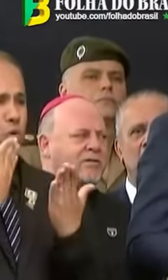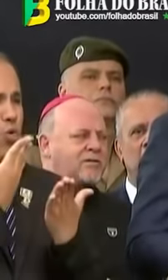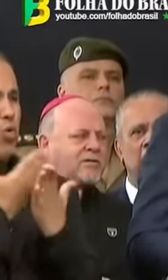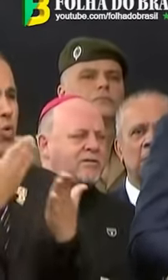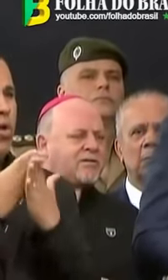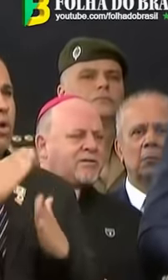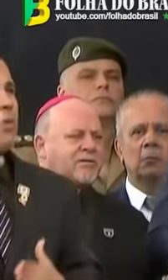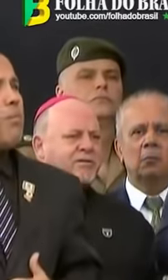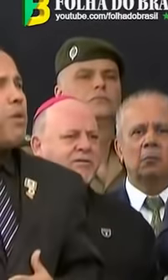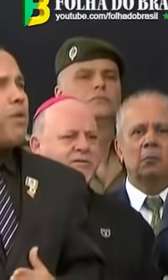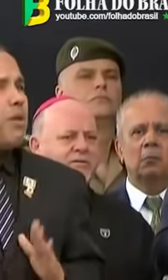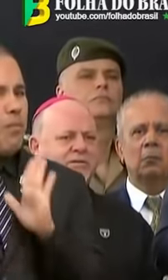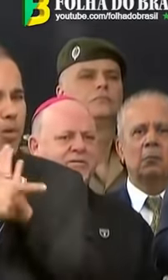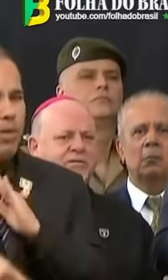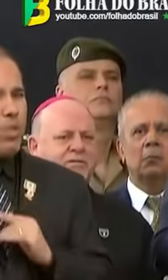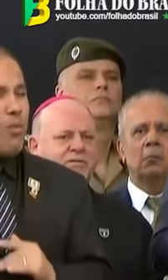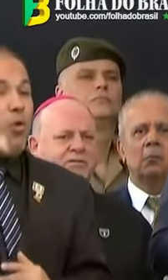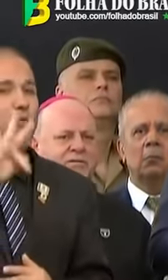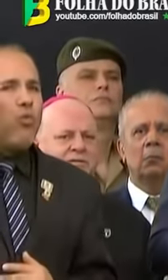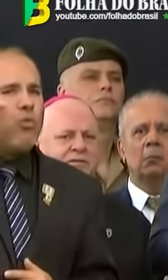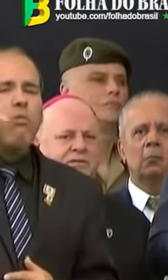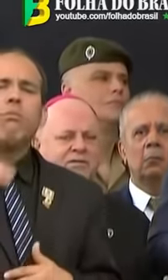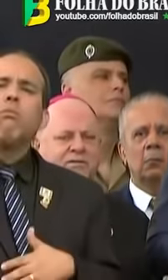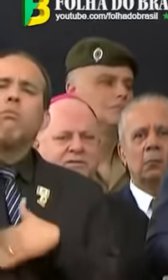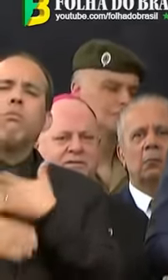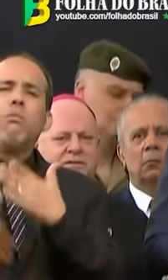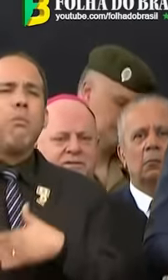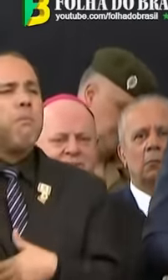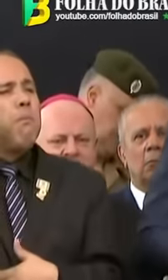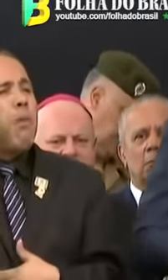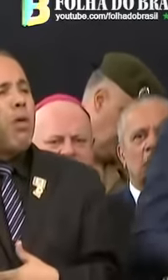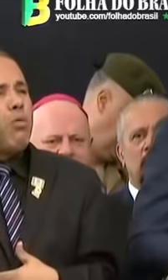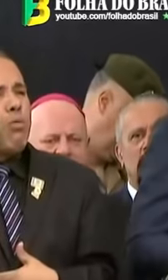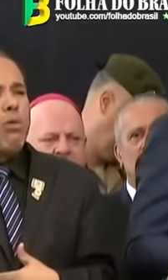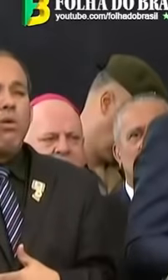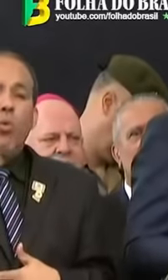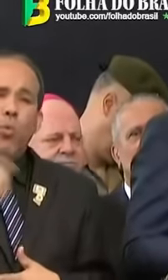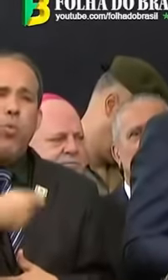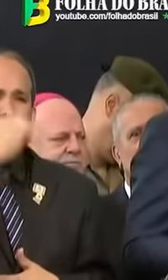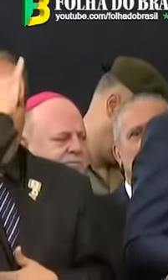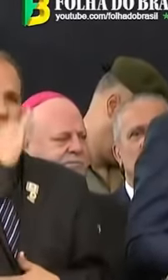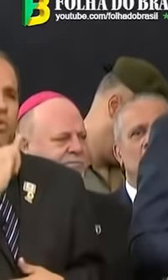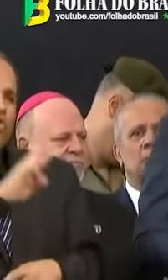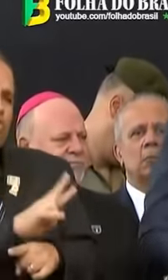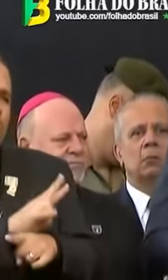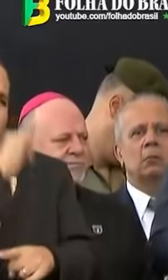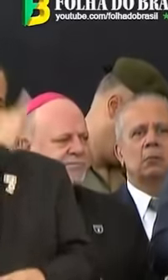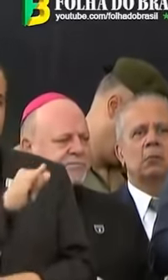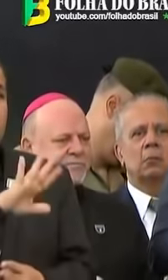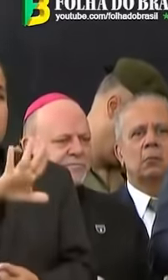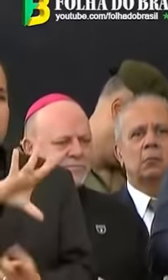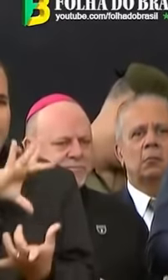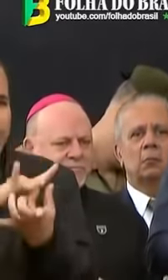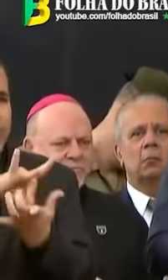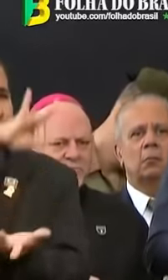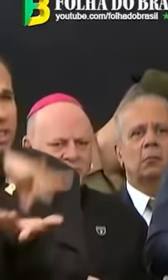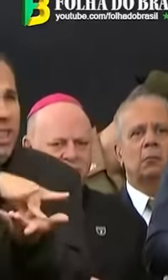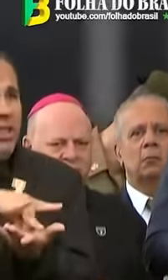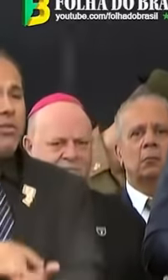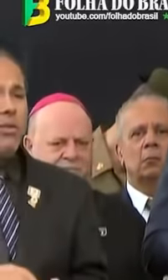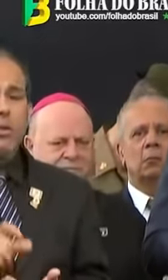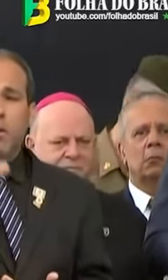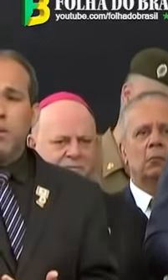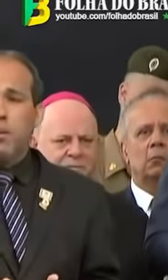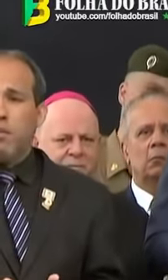Militar de São Paulo no futuro. Parecia que era uma profecia, mas uma grande verdade. Paulo